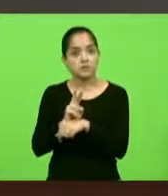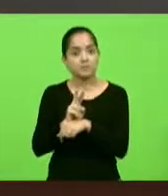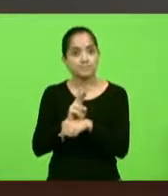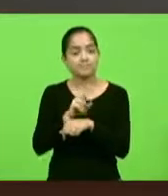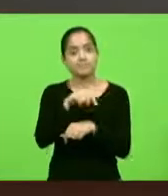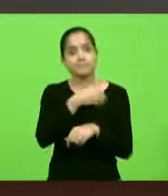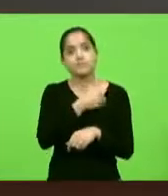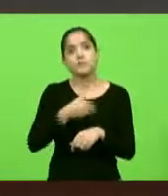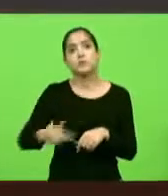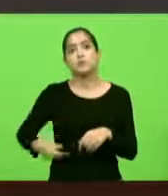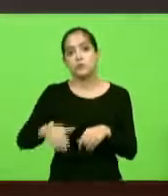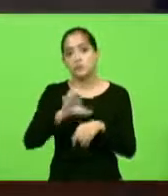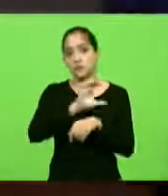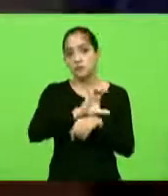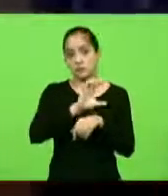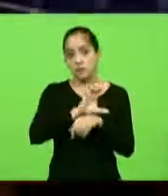Estado,